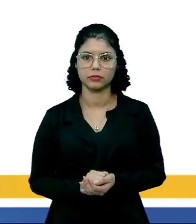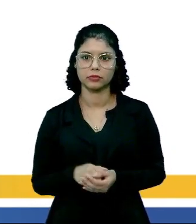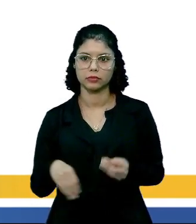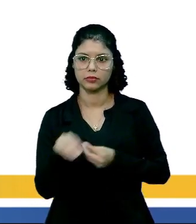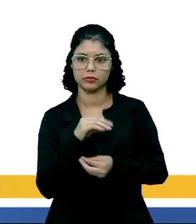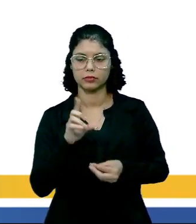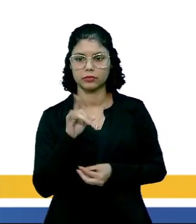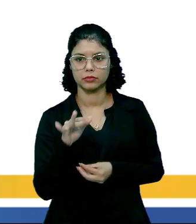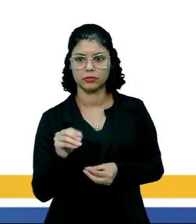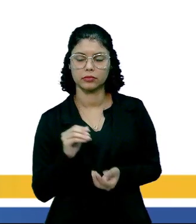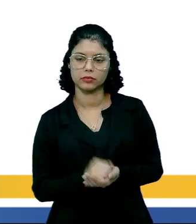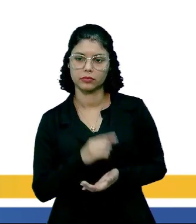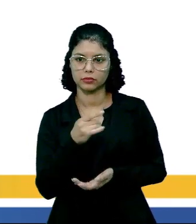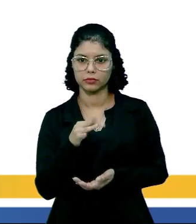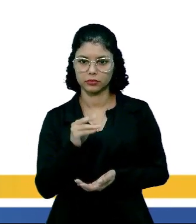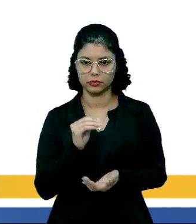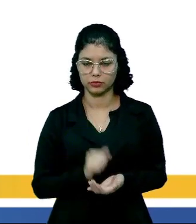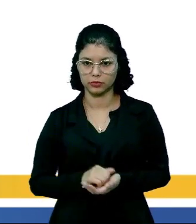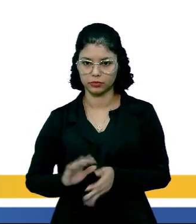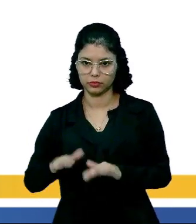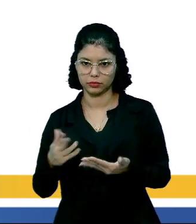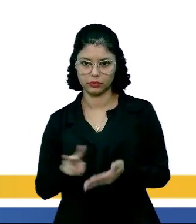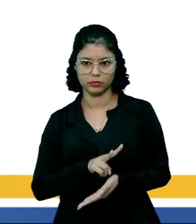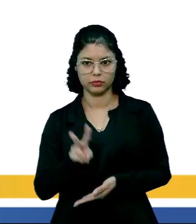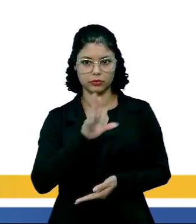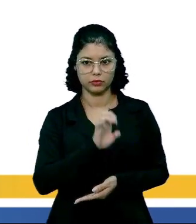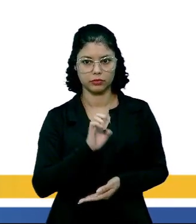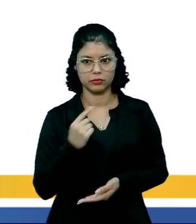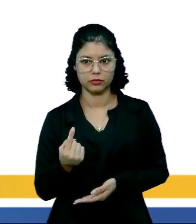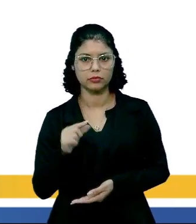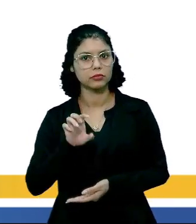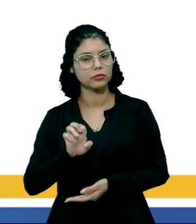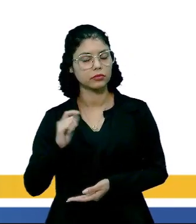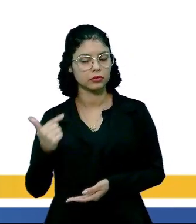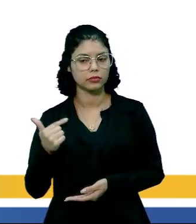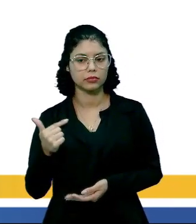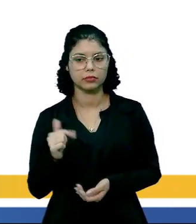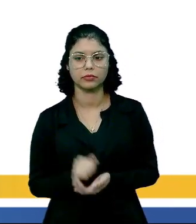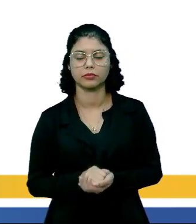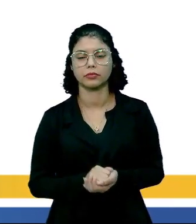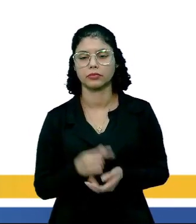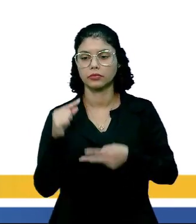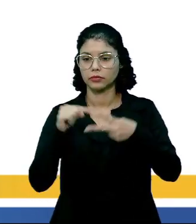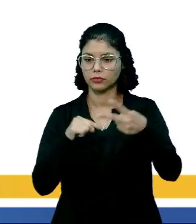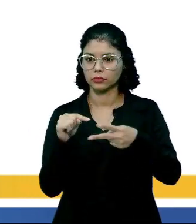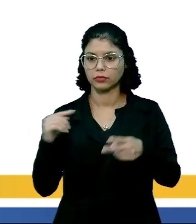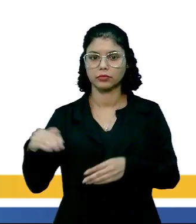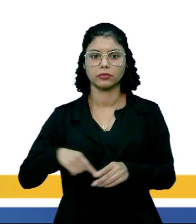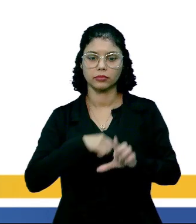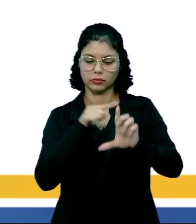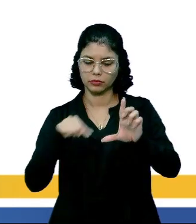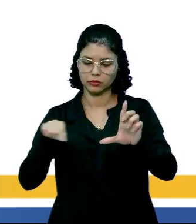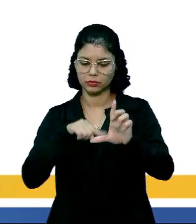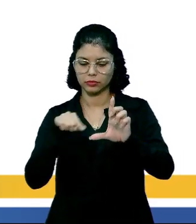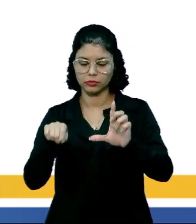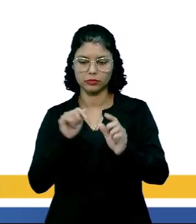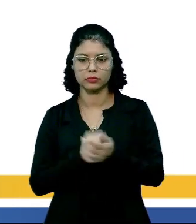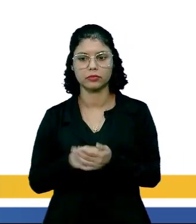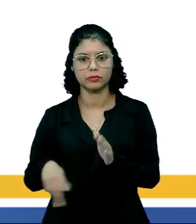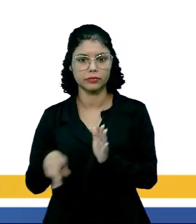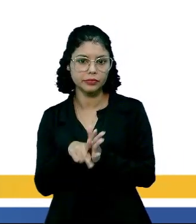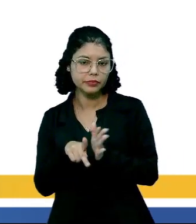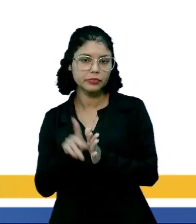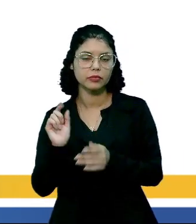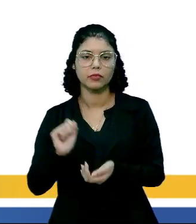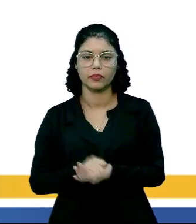é endotérmica ou exotérmico Qual o valor do é um e do E2 então perceba que eu tenho duas curvas então automaticamente eu